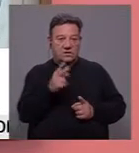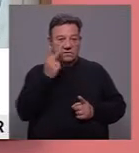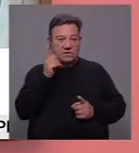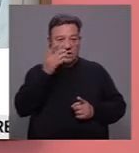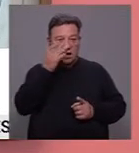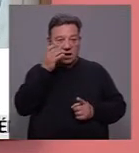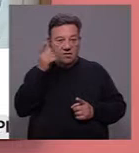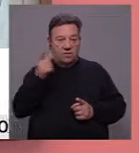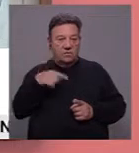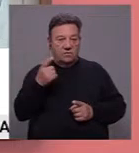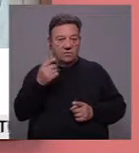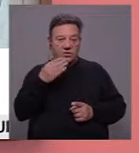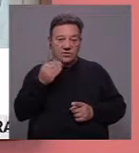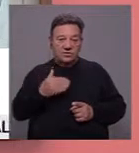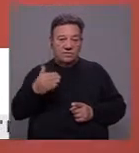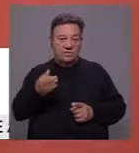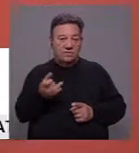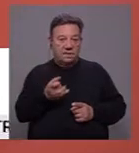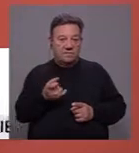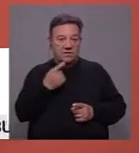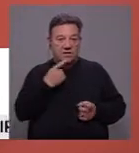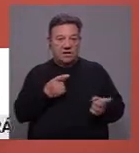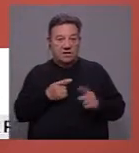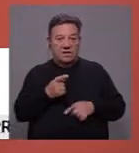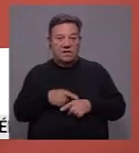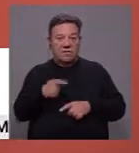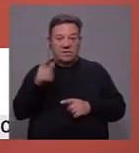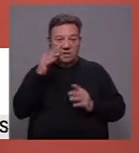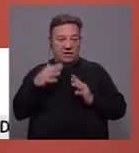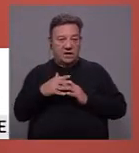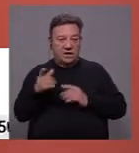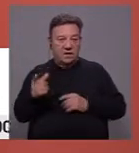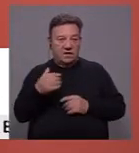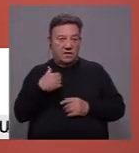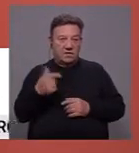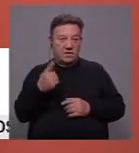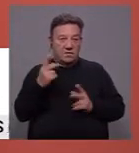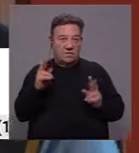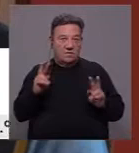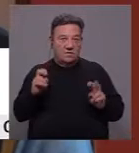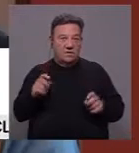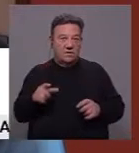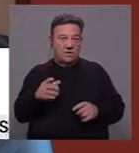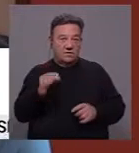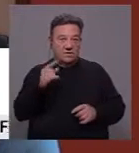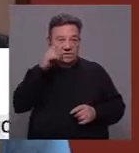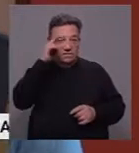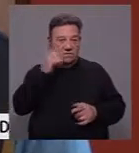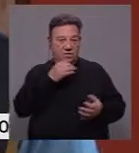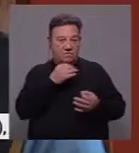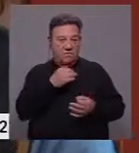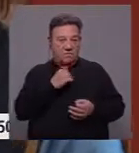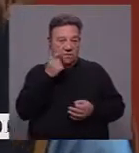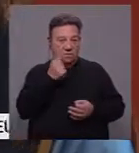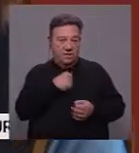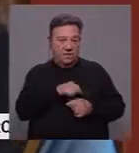Angola, depois de uma adolescência em paz, o regresso em tempos de guerra. Nós temos aqui um tema que era muito difícil de conversar com o meu pai em